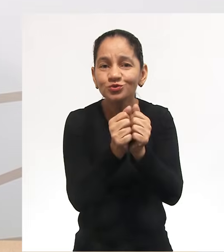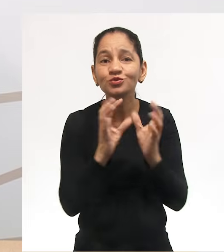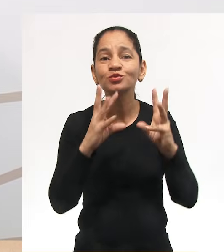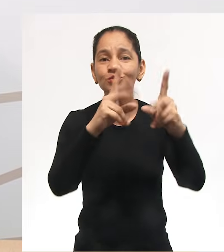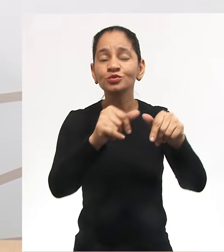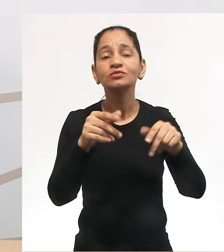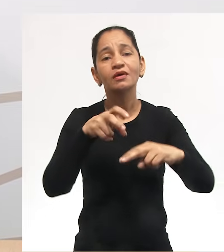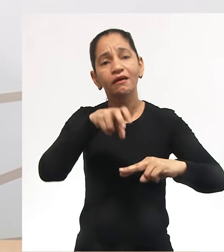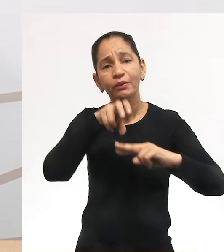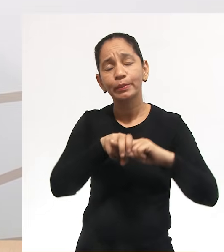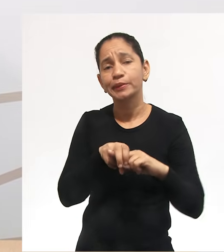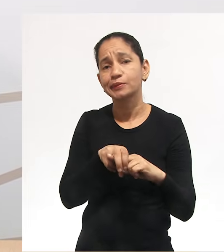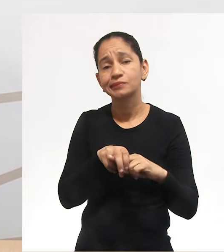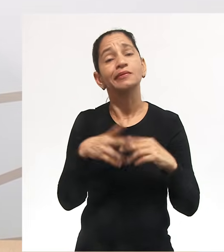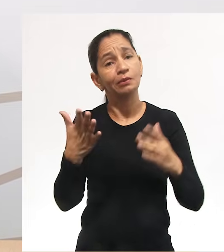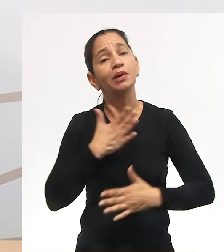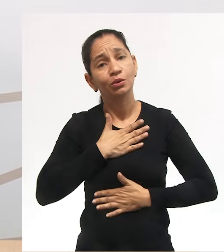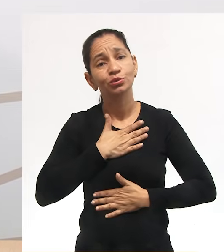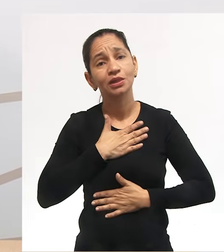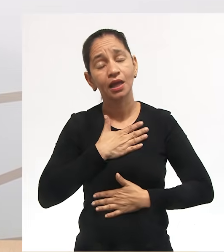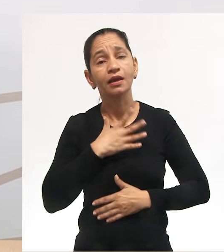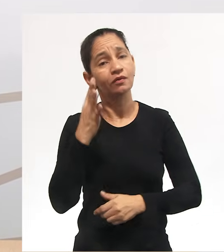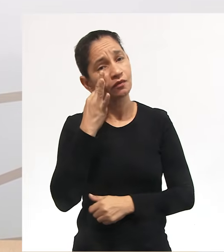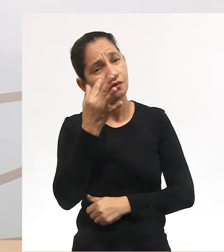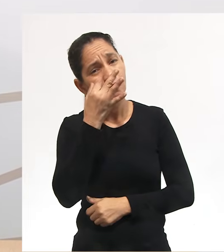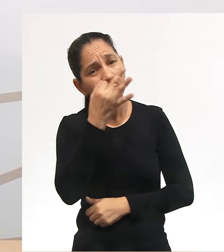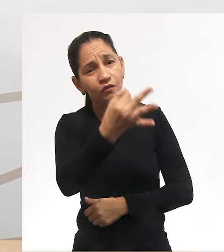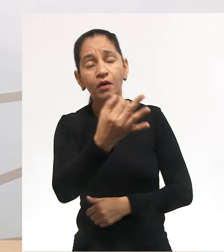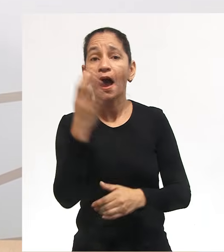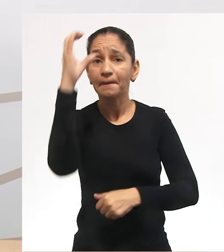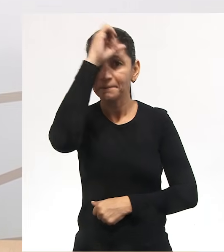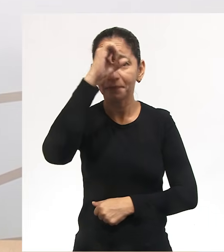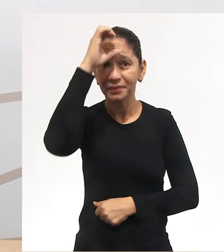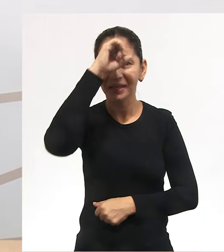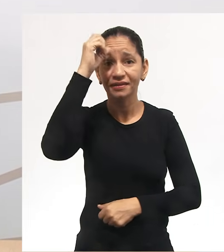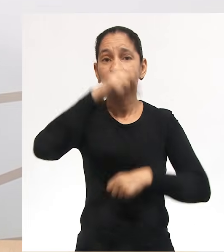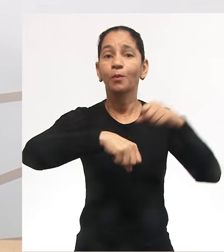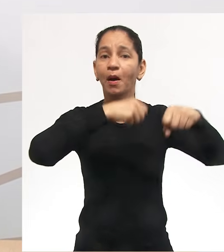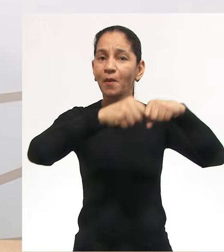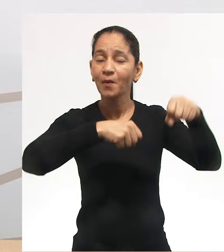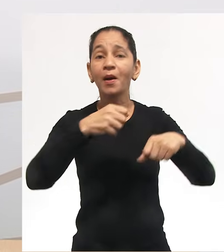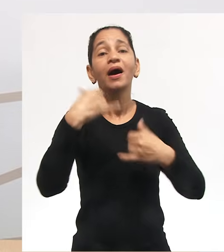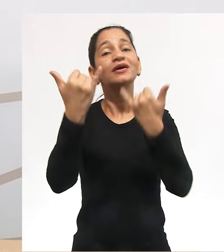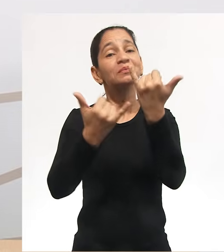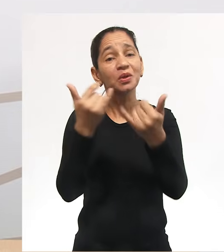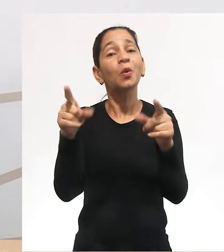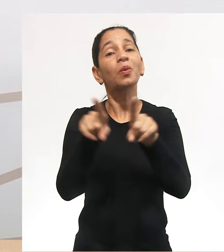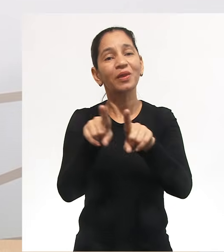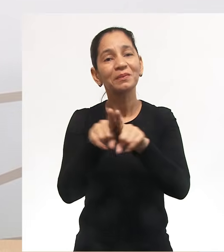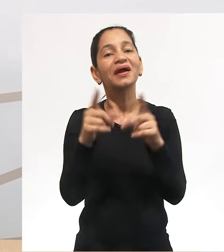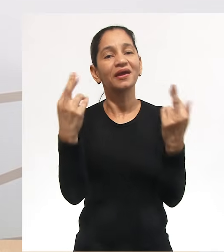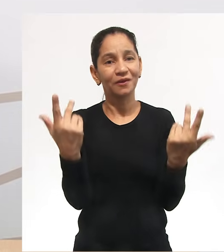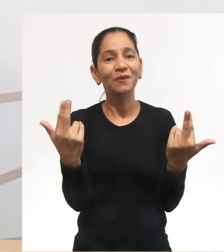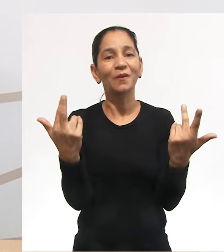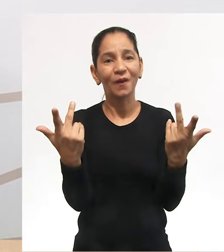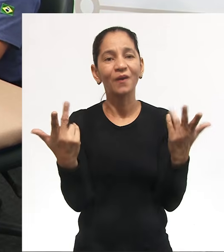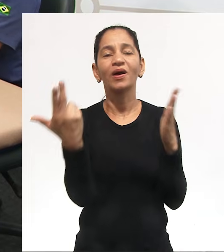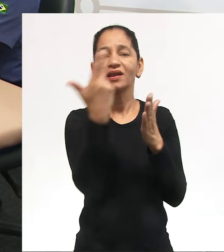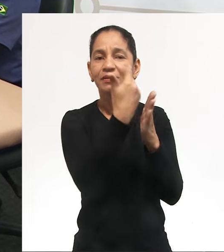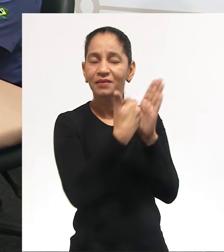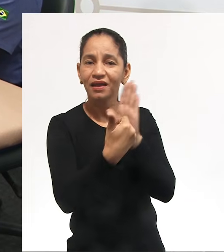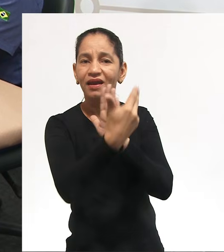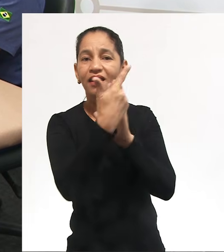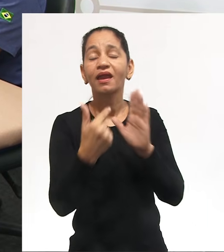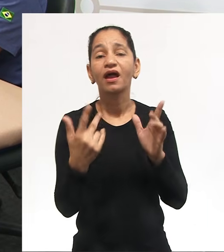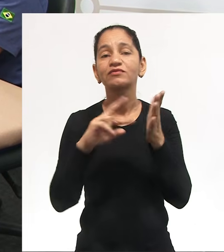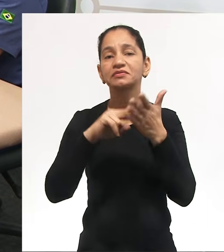vou desenhar a estrutura do banco. Aí eu falei, tá bom. Olha. Aí ele foi e desenhou. E a gente tem poucos bancos lá, né?